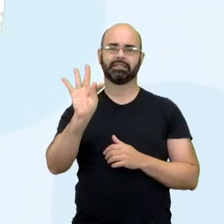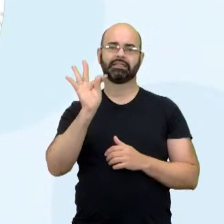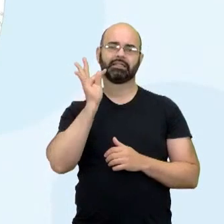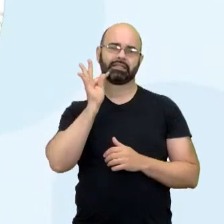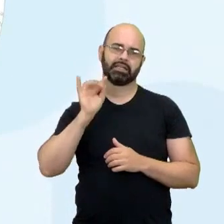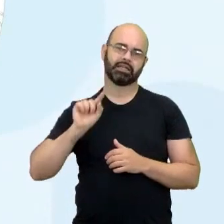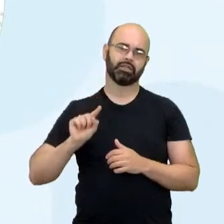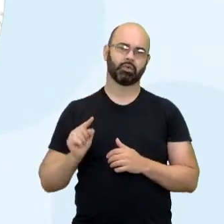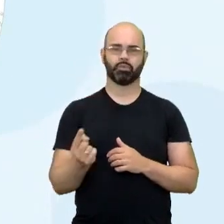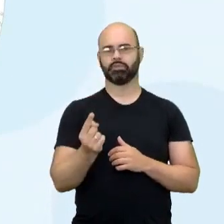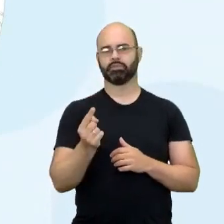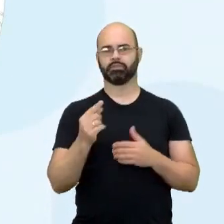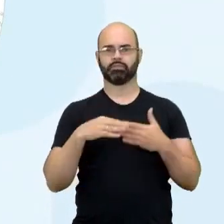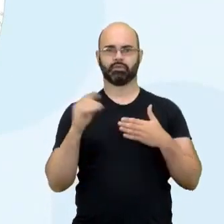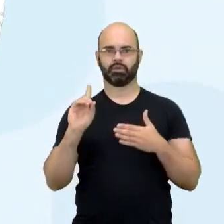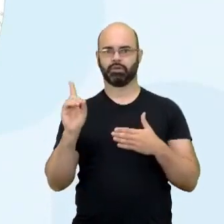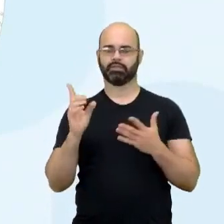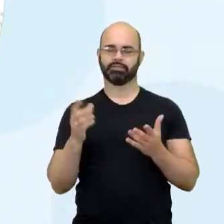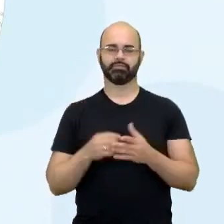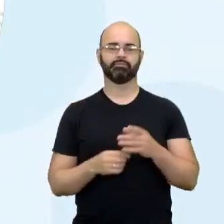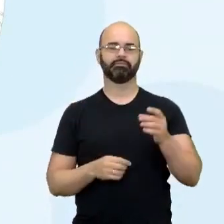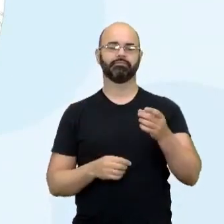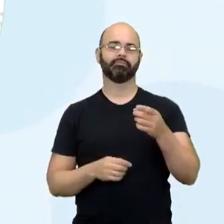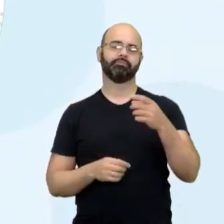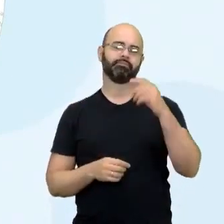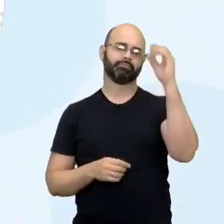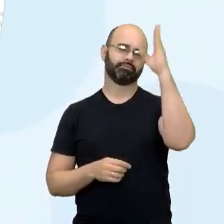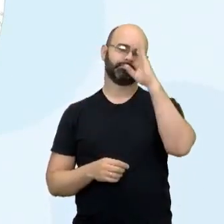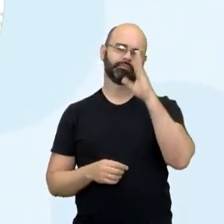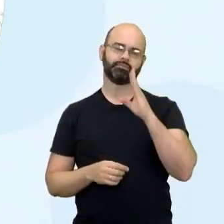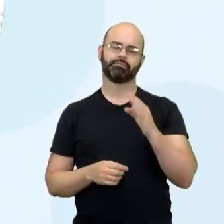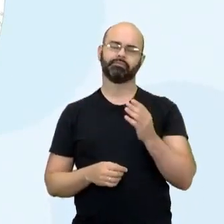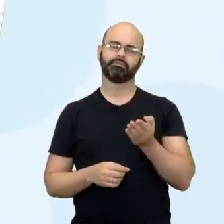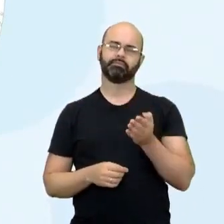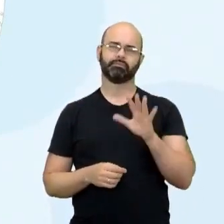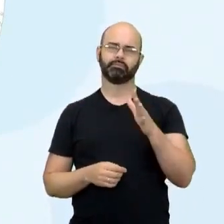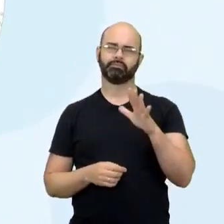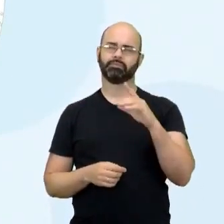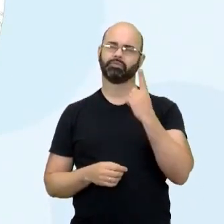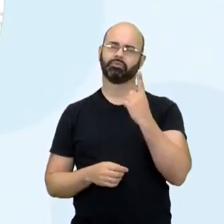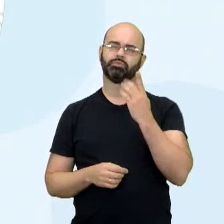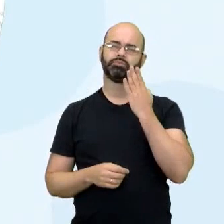O Brasil, né, ele tem aí um PIB de um pouco mais aí de 1